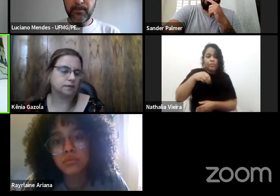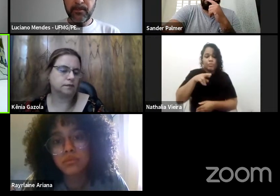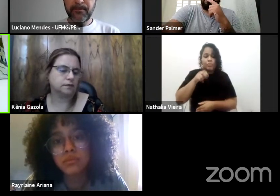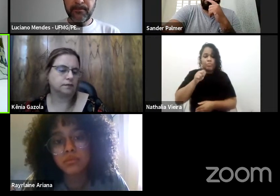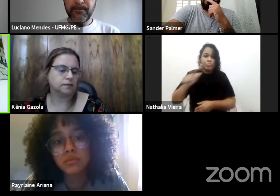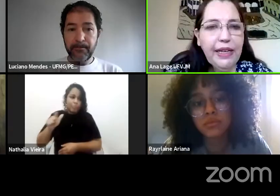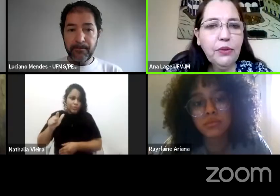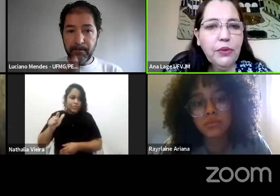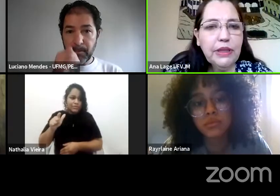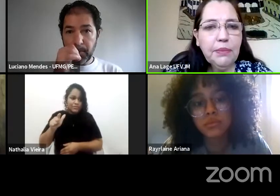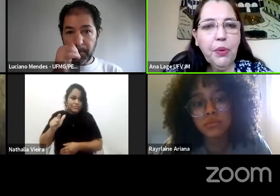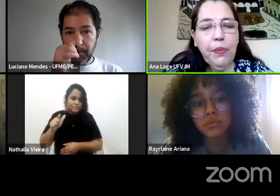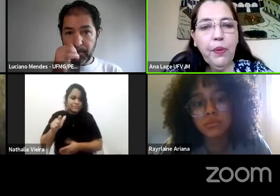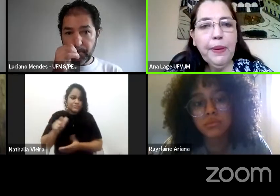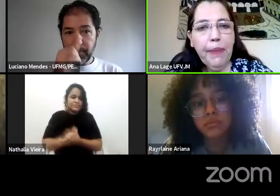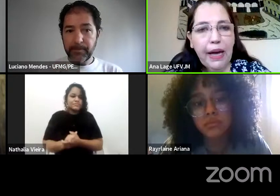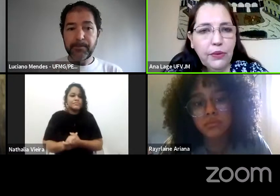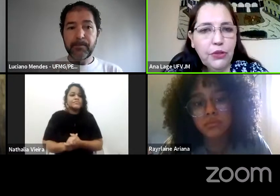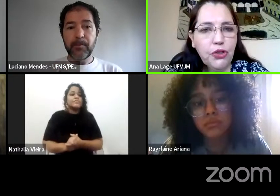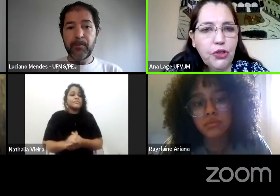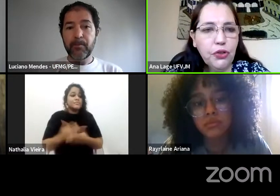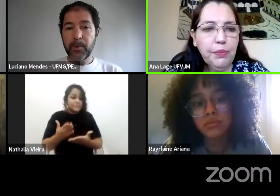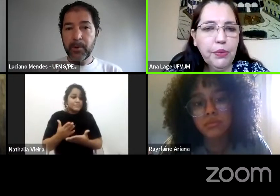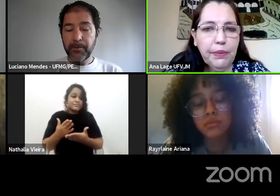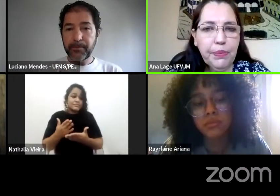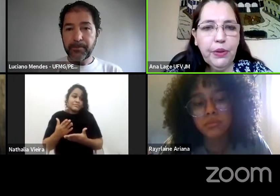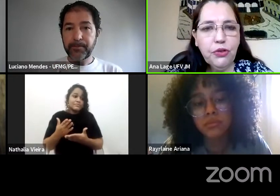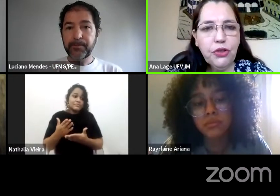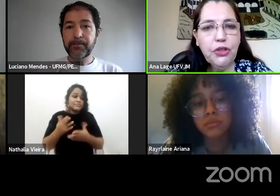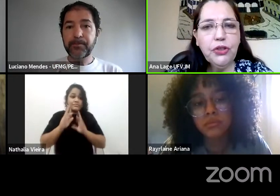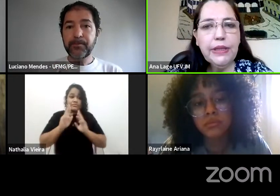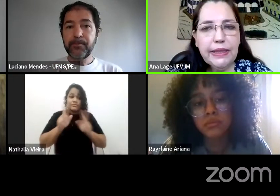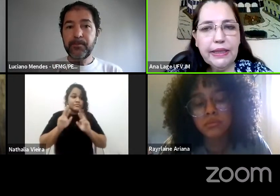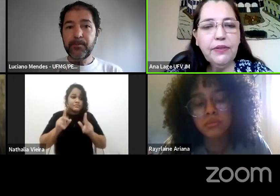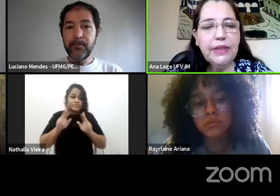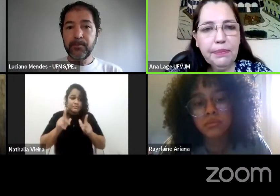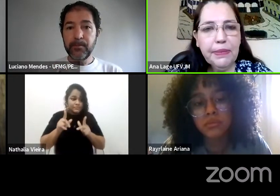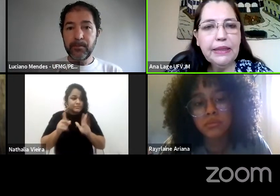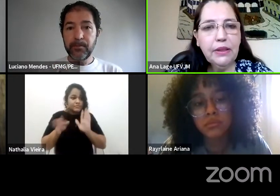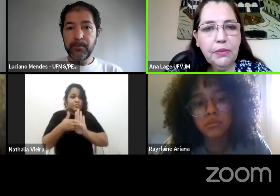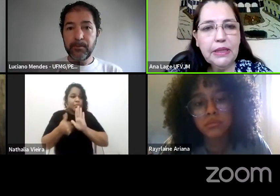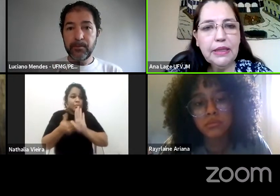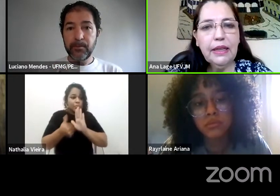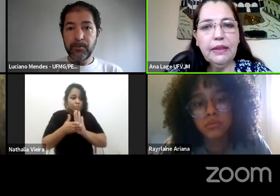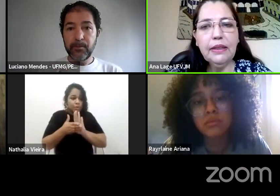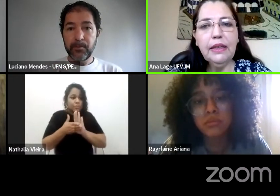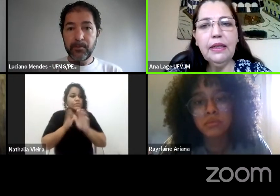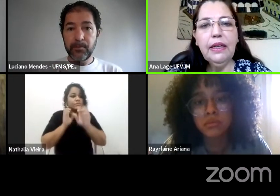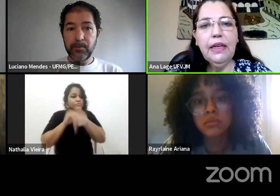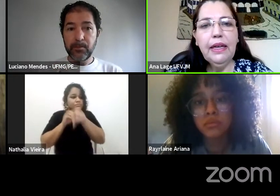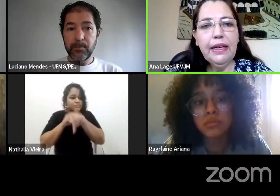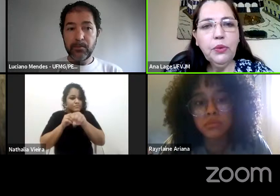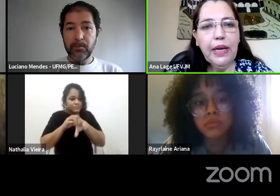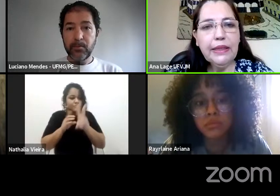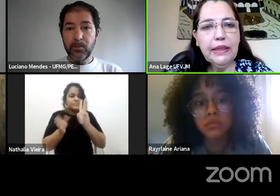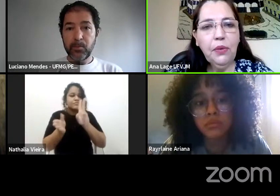e que se difere do que se propõe para o indígena, porque, para o indígena, sim, você pensa numa certa